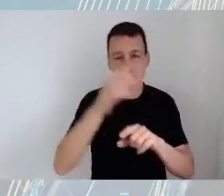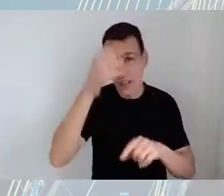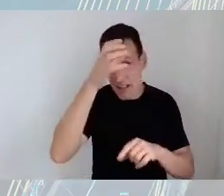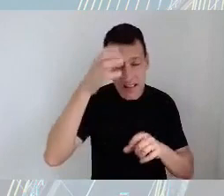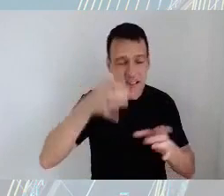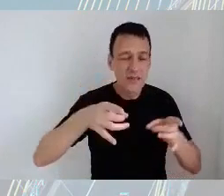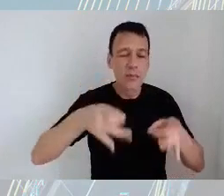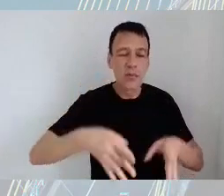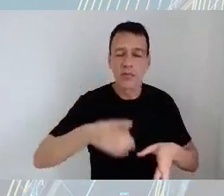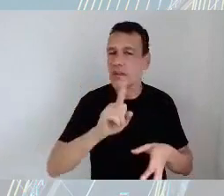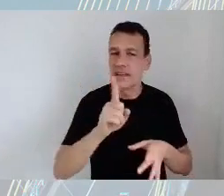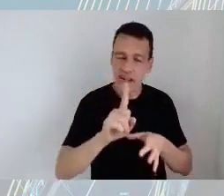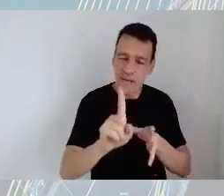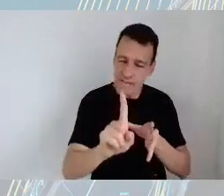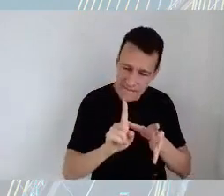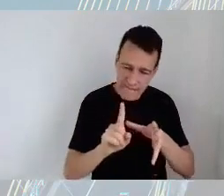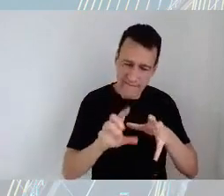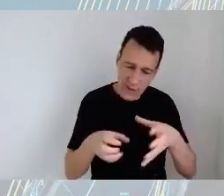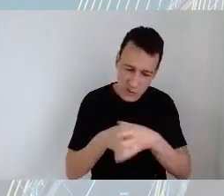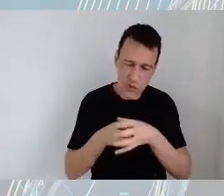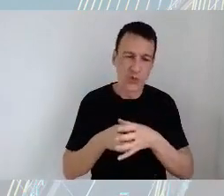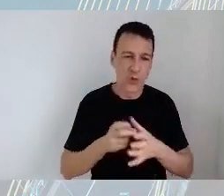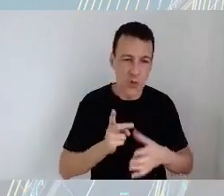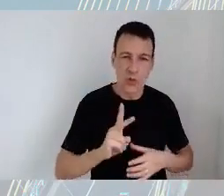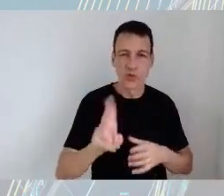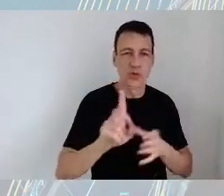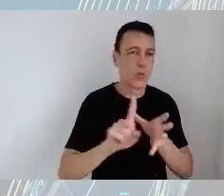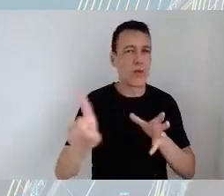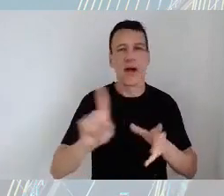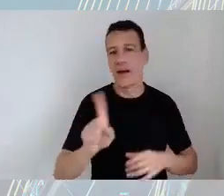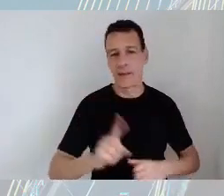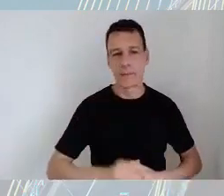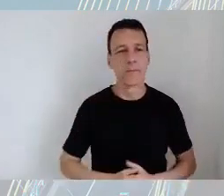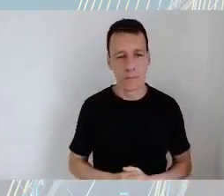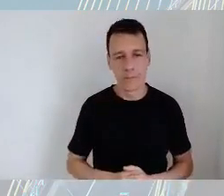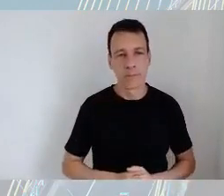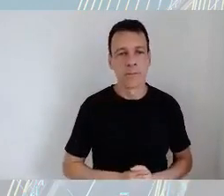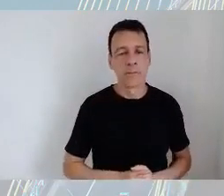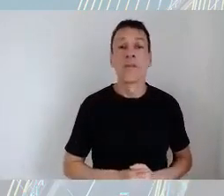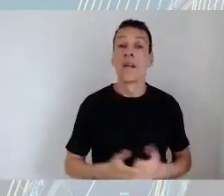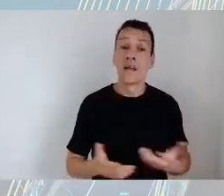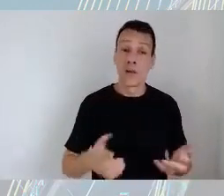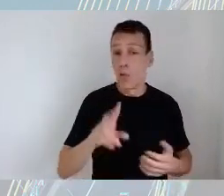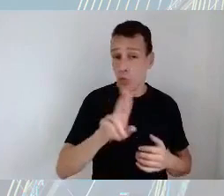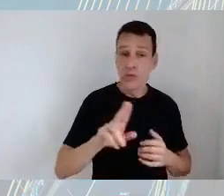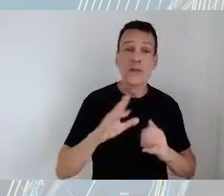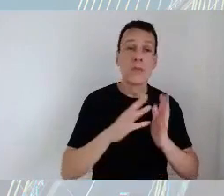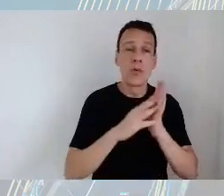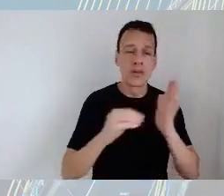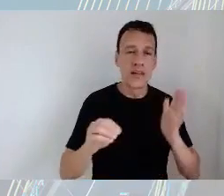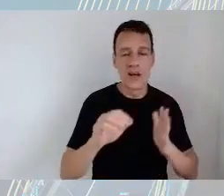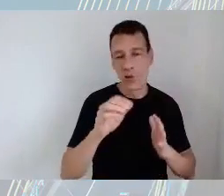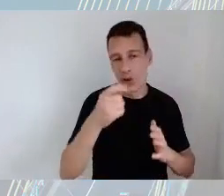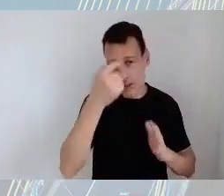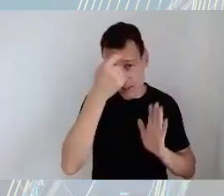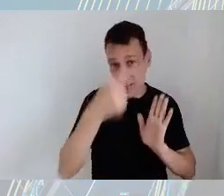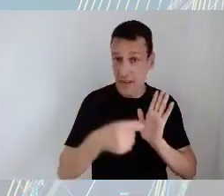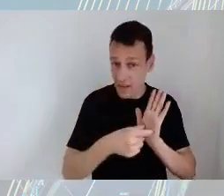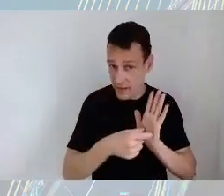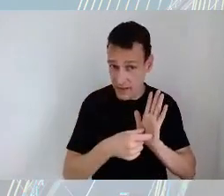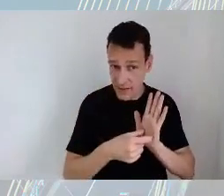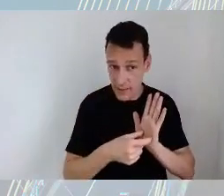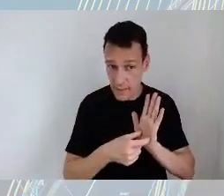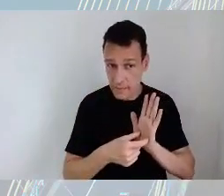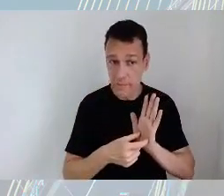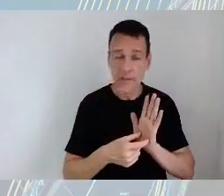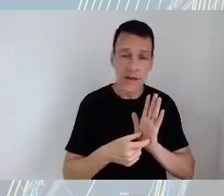falando um pouquinho mais sobre aquisição, a gente usa aqui modelos de AI para otimizar o custo de aquisição de